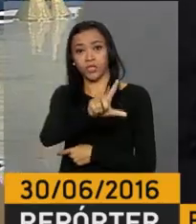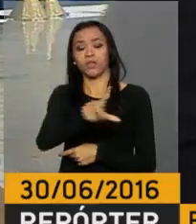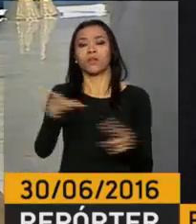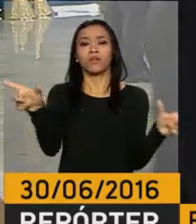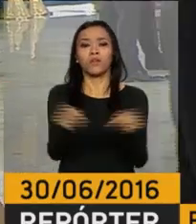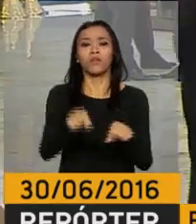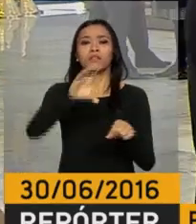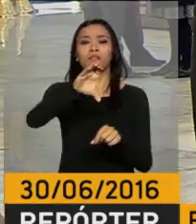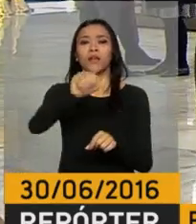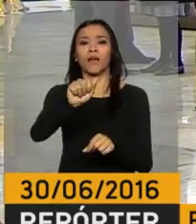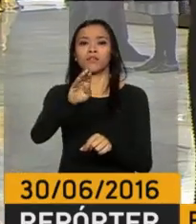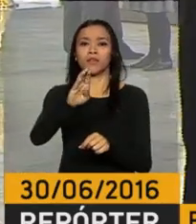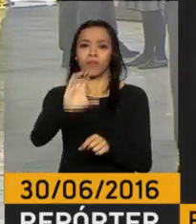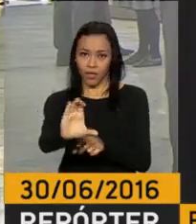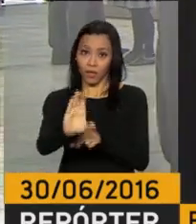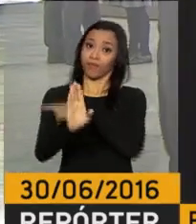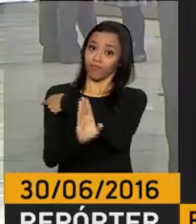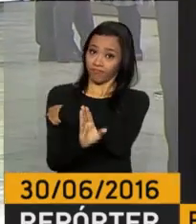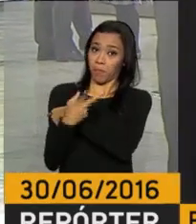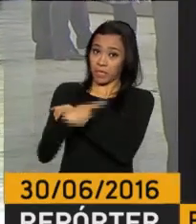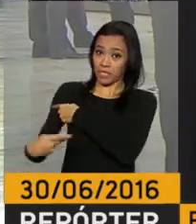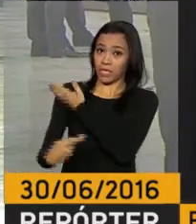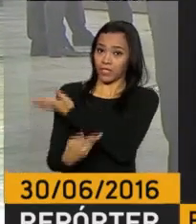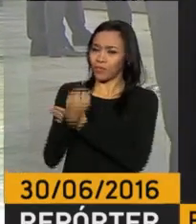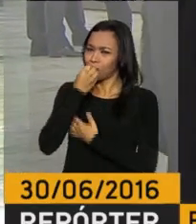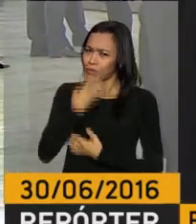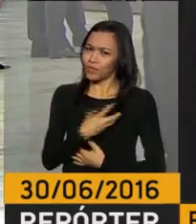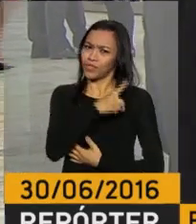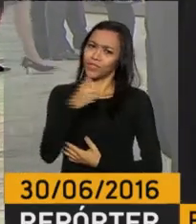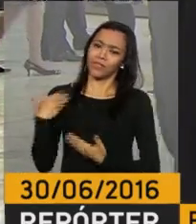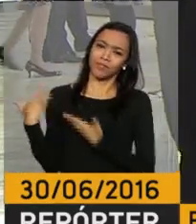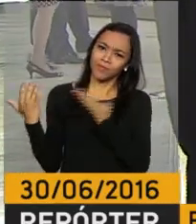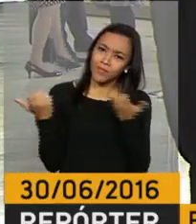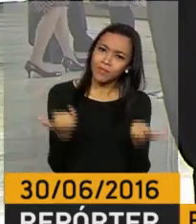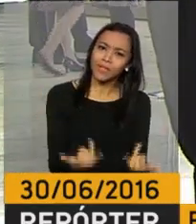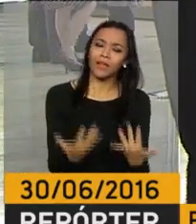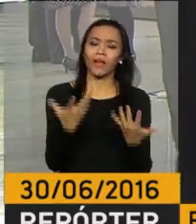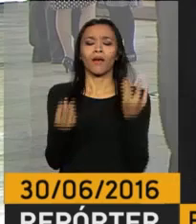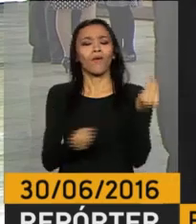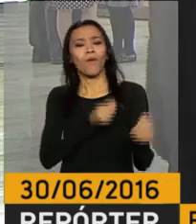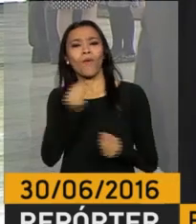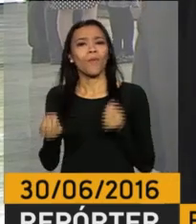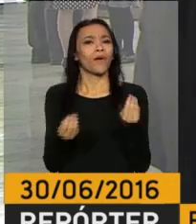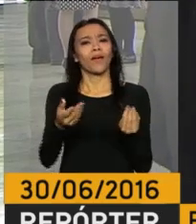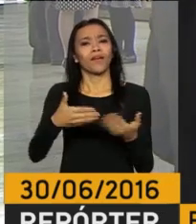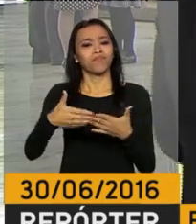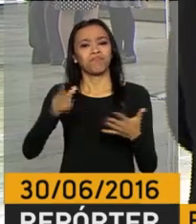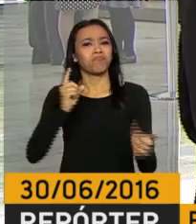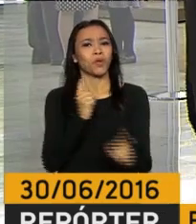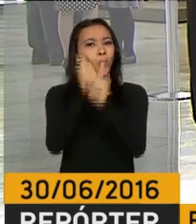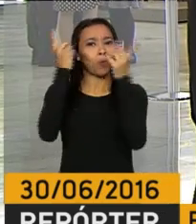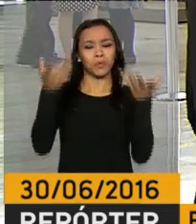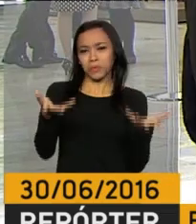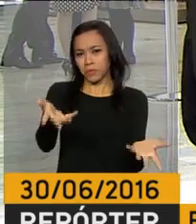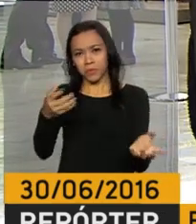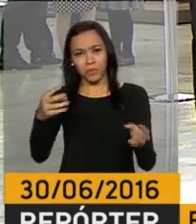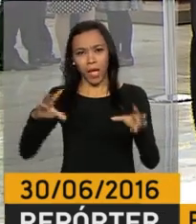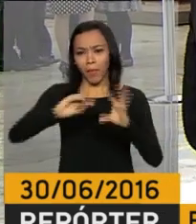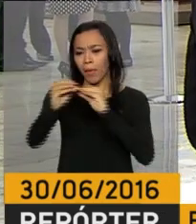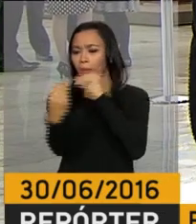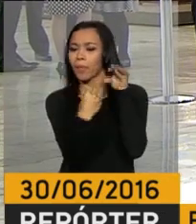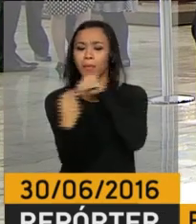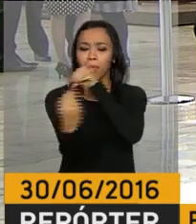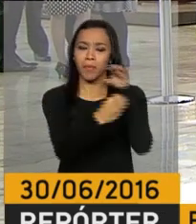ele inclusive vai fazer um discurso aqui hoje Bom dia presidente eu queria que o senhor falasse um pouco qual que que é a expectativa aí para esse encontro com o presidente em exercício